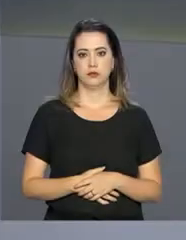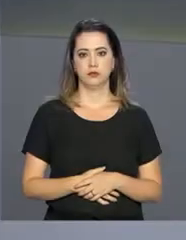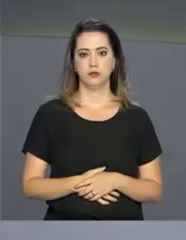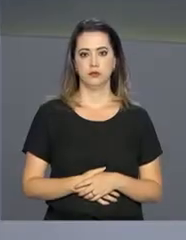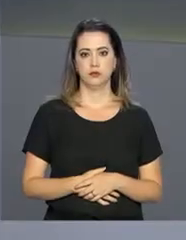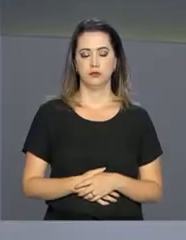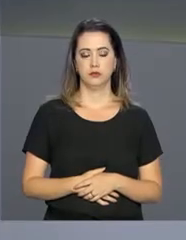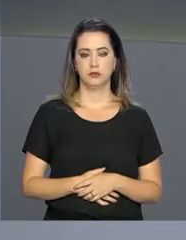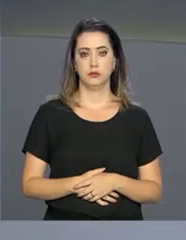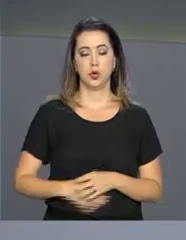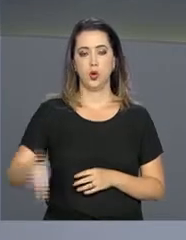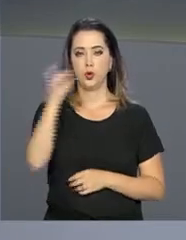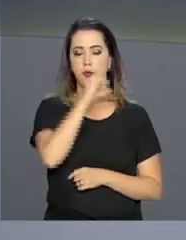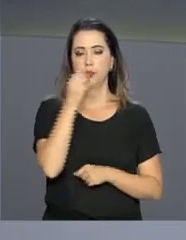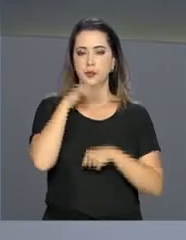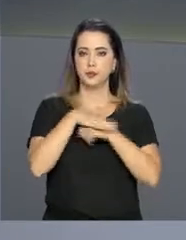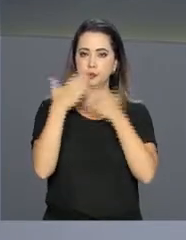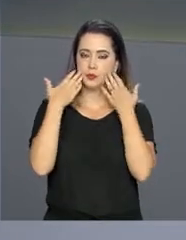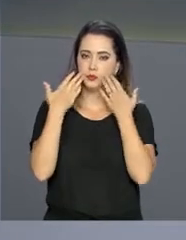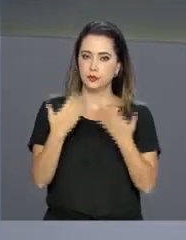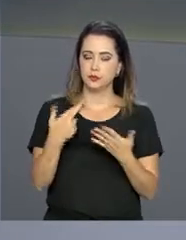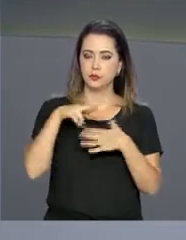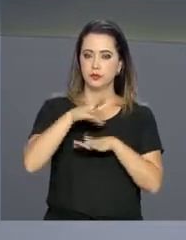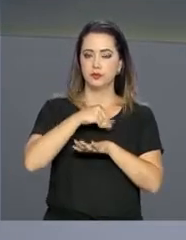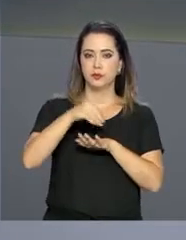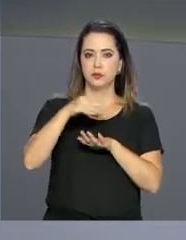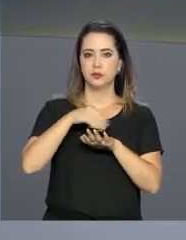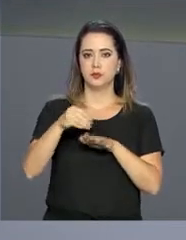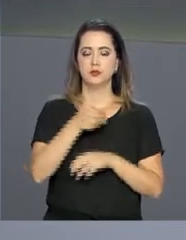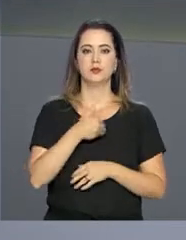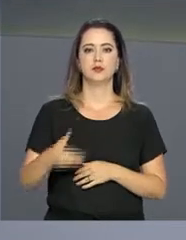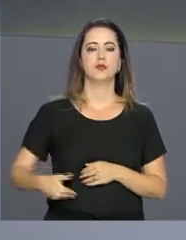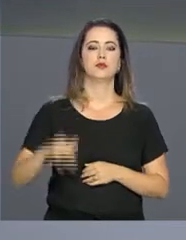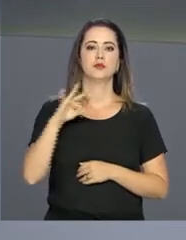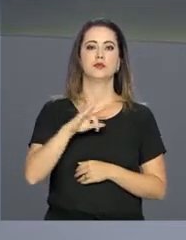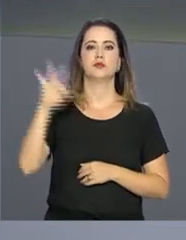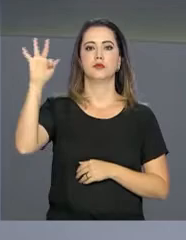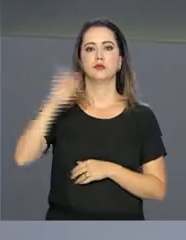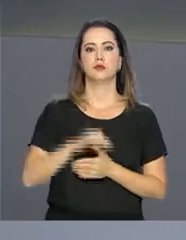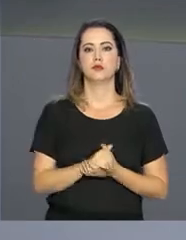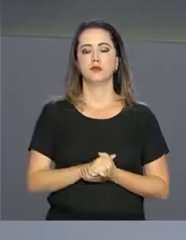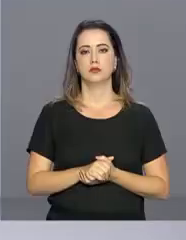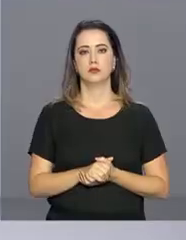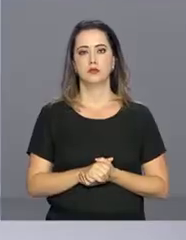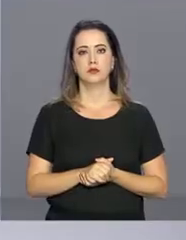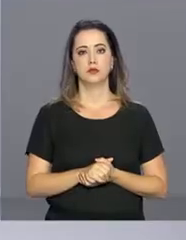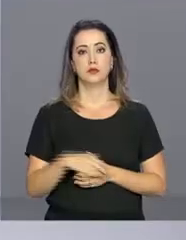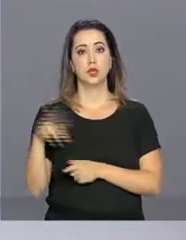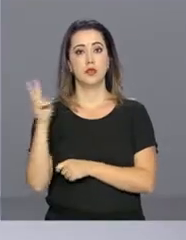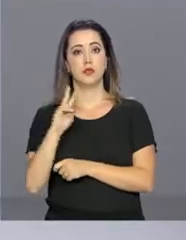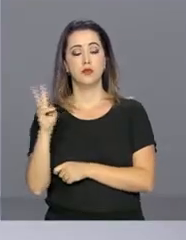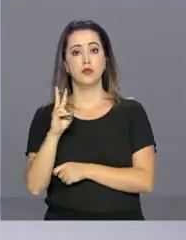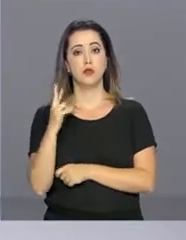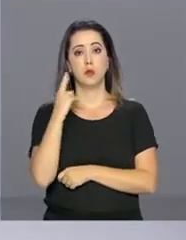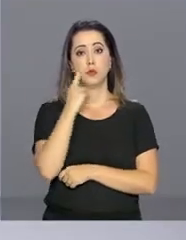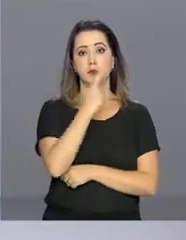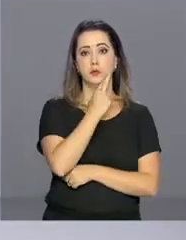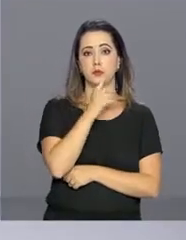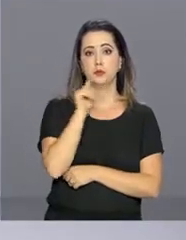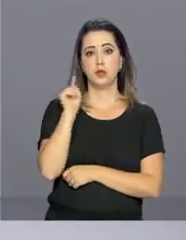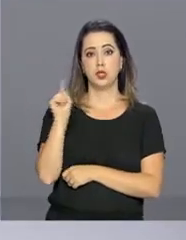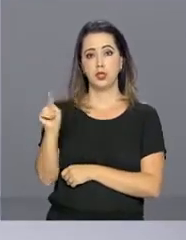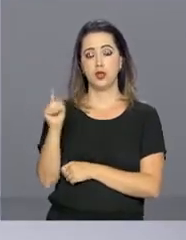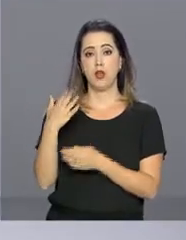olá boa noite no ar o repórter nbr com as notícias do governo federal da venezuela para roraima